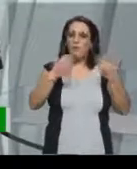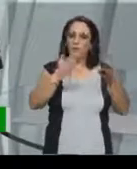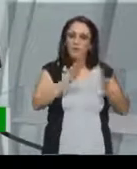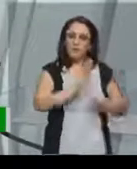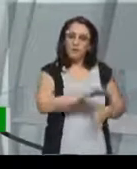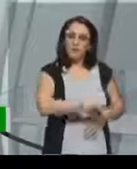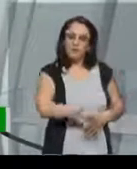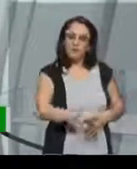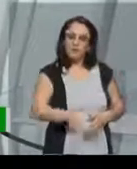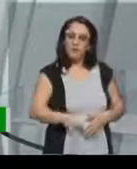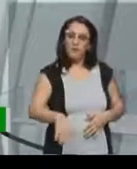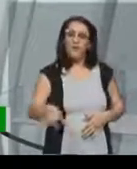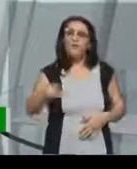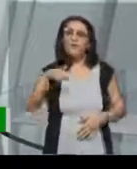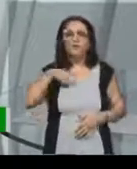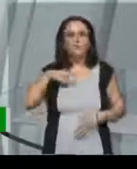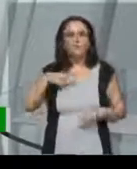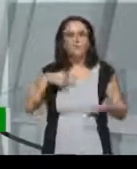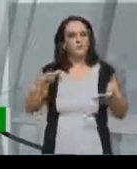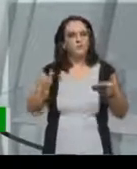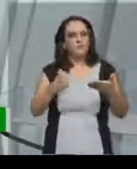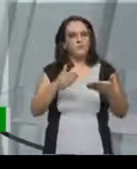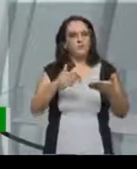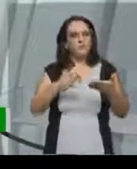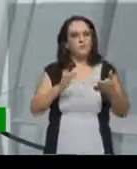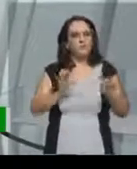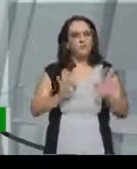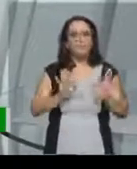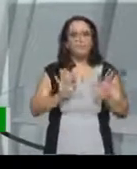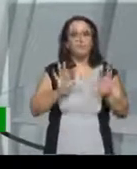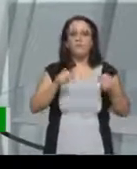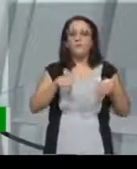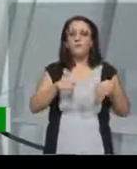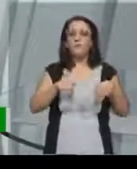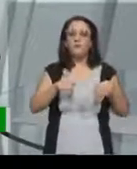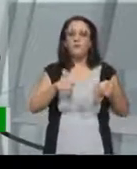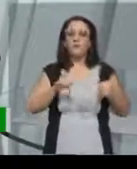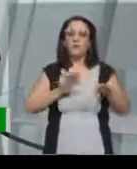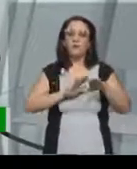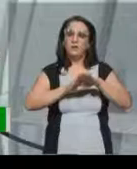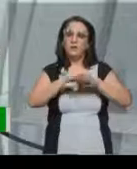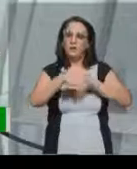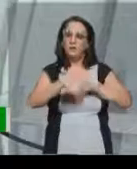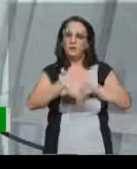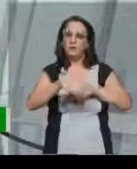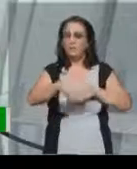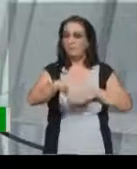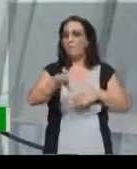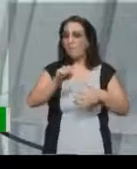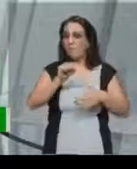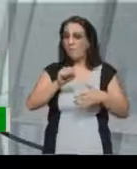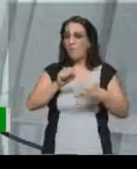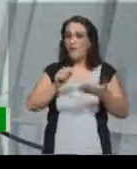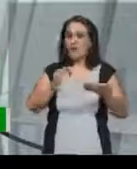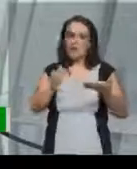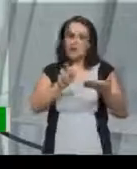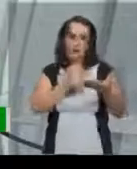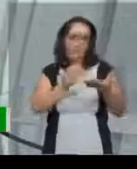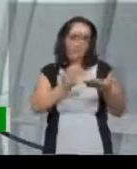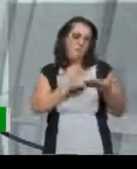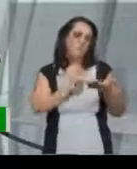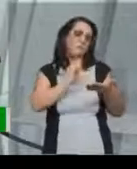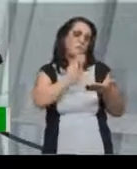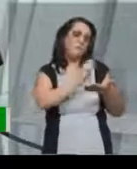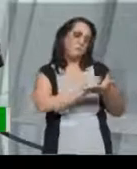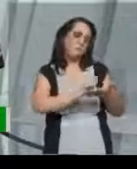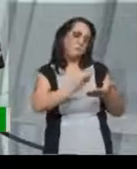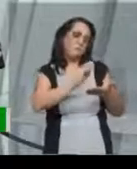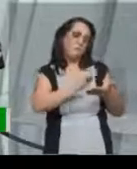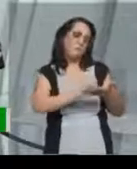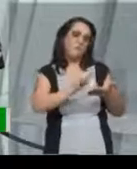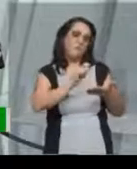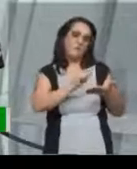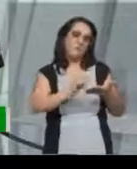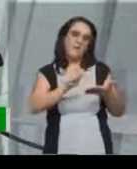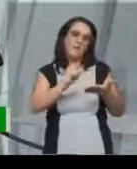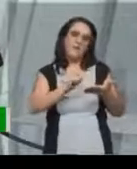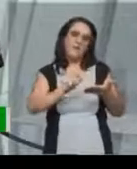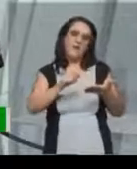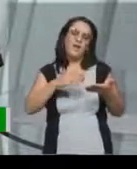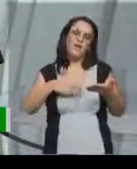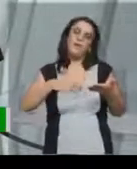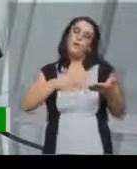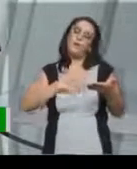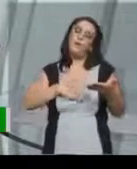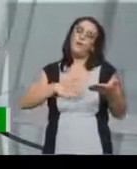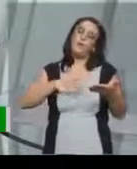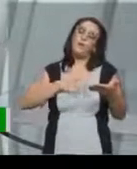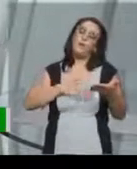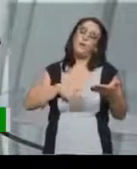final da noite, eu pegava ali o caderninho, aí escrevia, igual aqueles programas humorísticos, né? Querido diário, todo